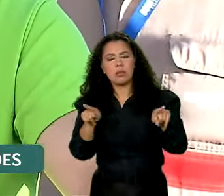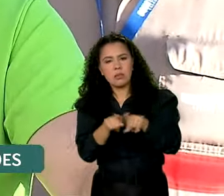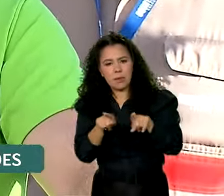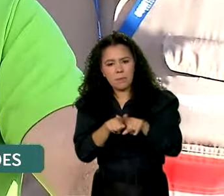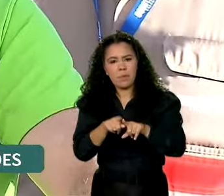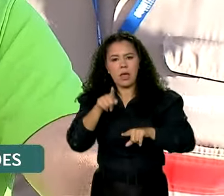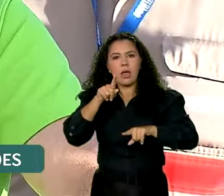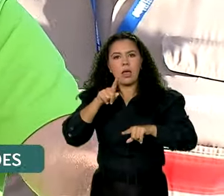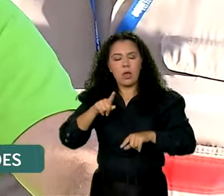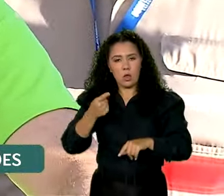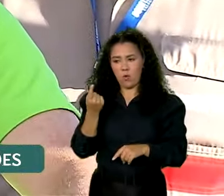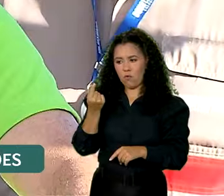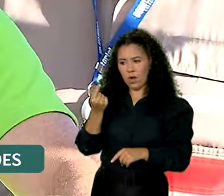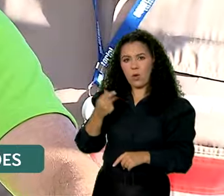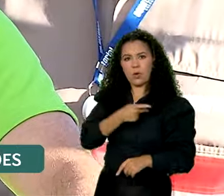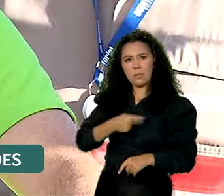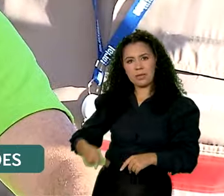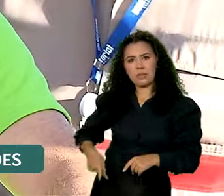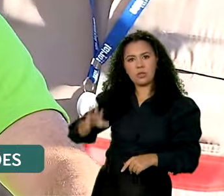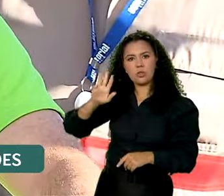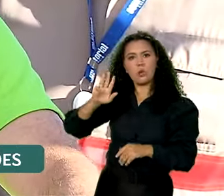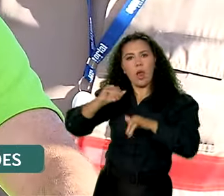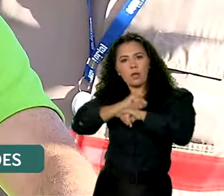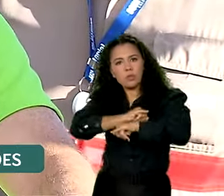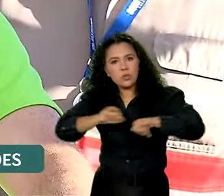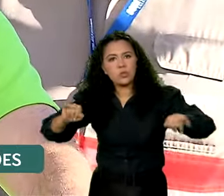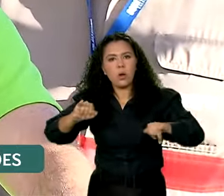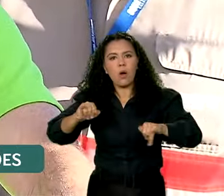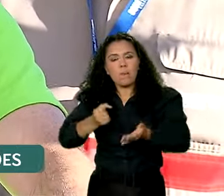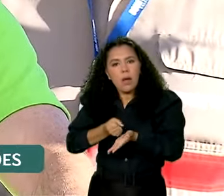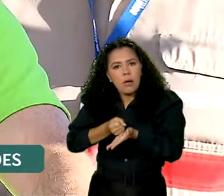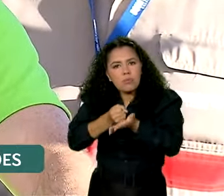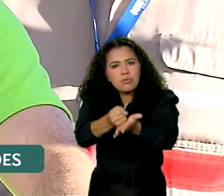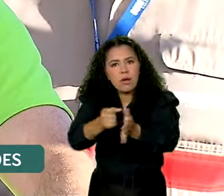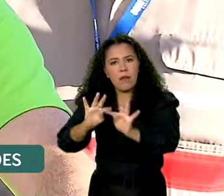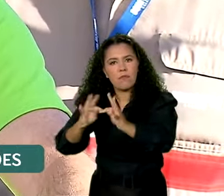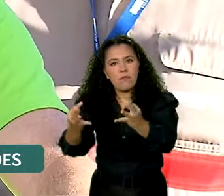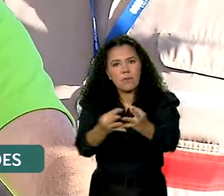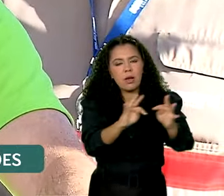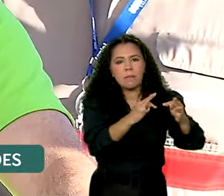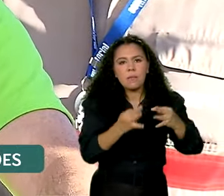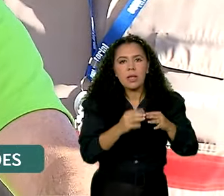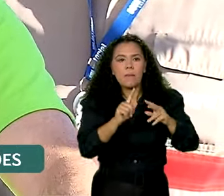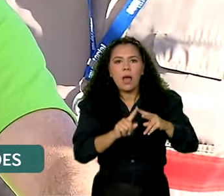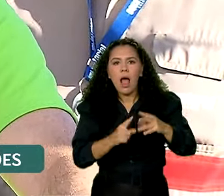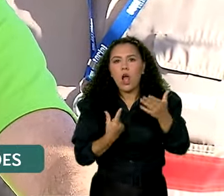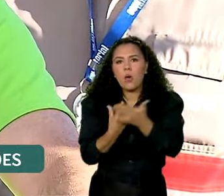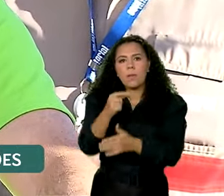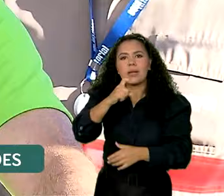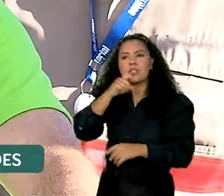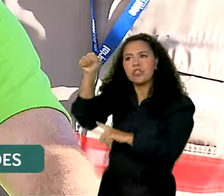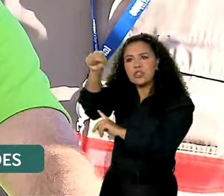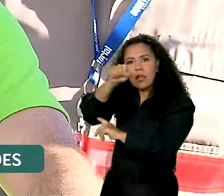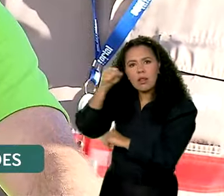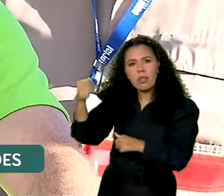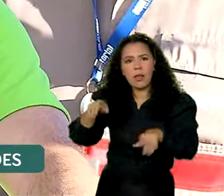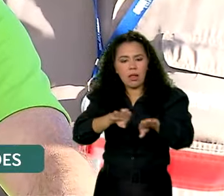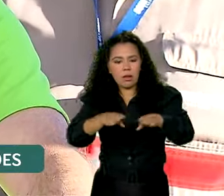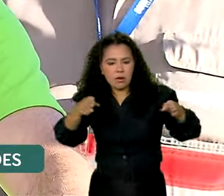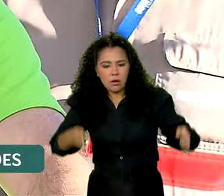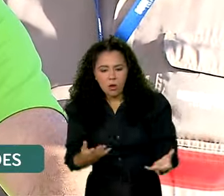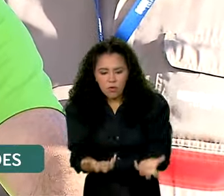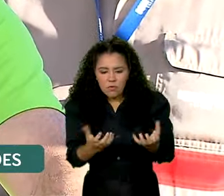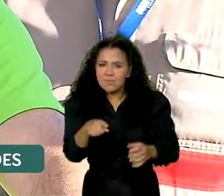aquele recurso anunciado pelo presidente Lula para as pessoas reequiparem as suas residências do ponto de vista de geladeira, do ponto de vista de fogão,